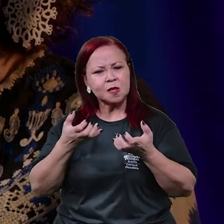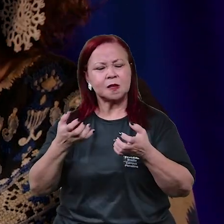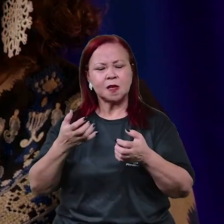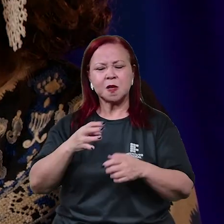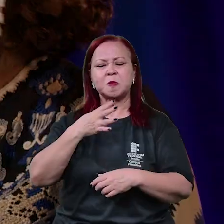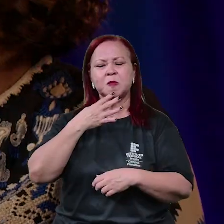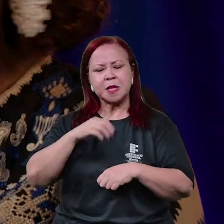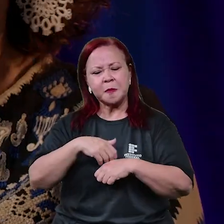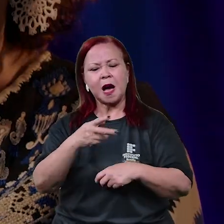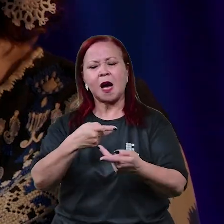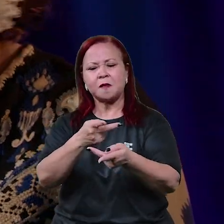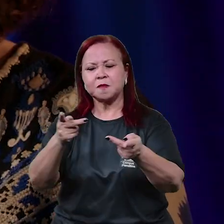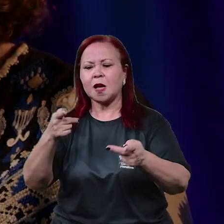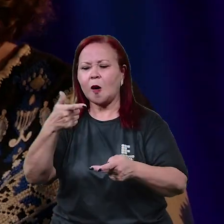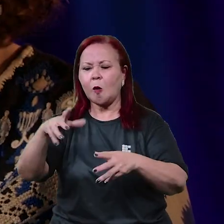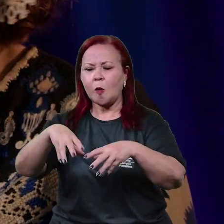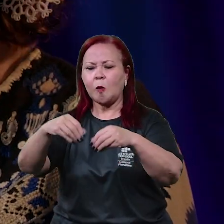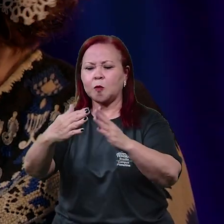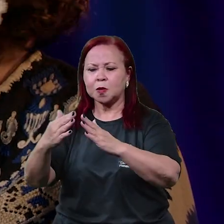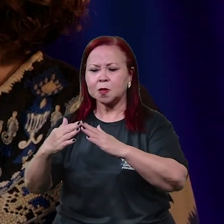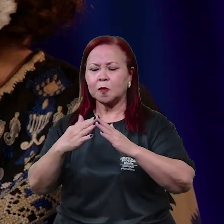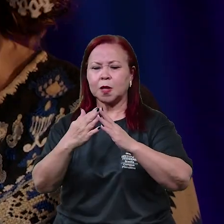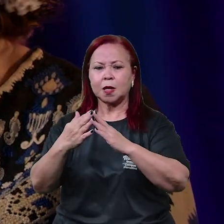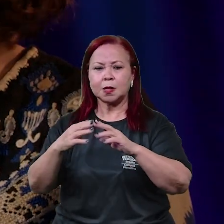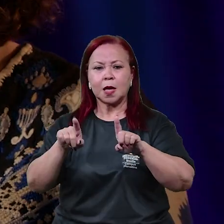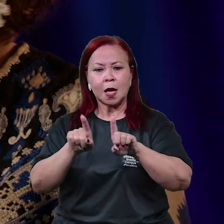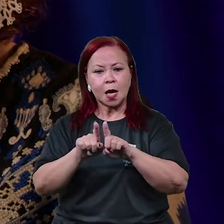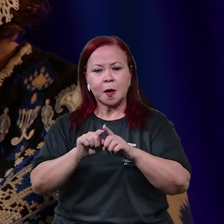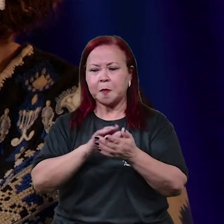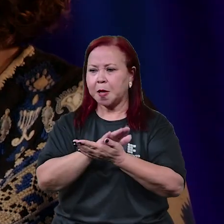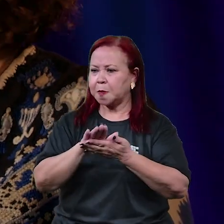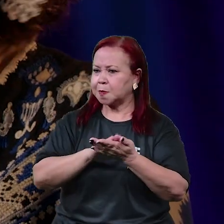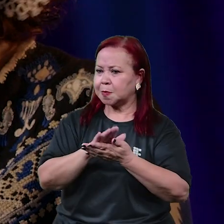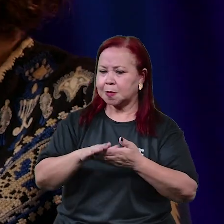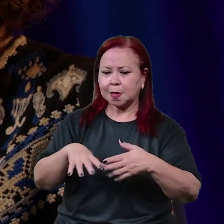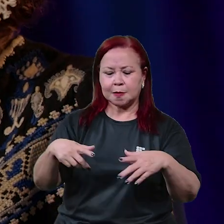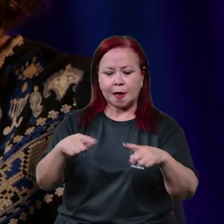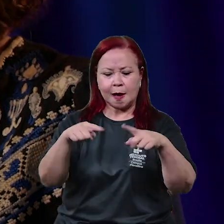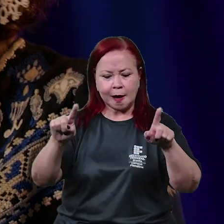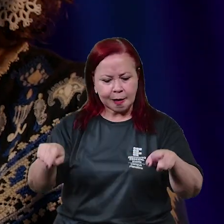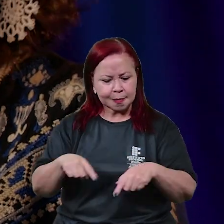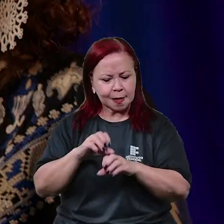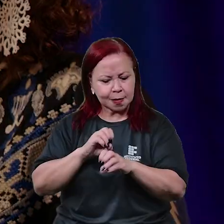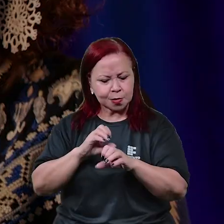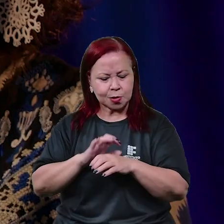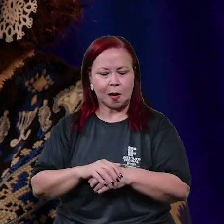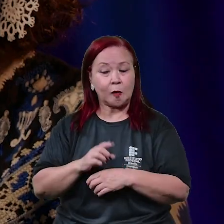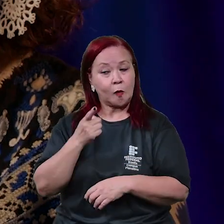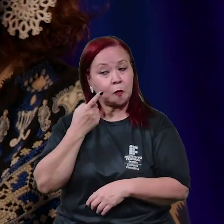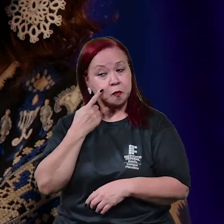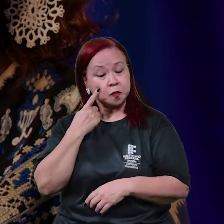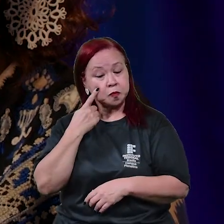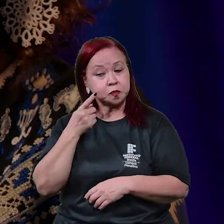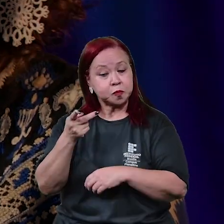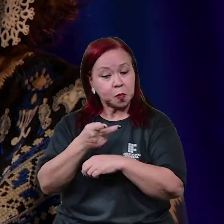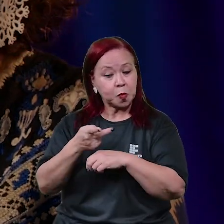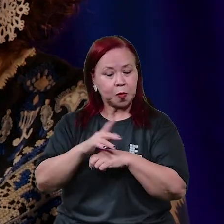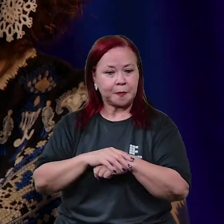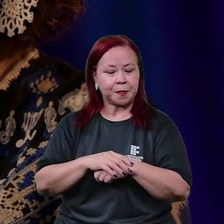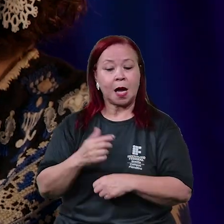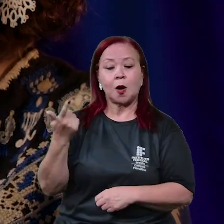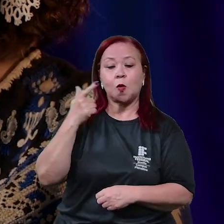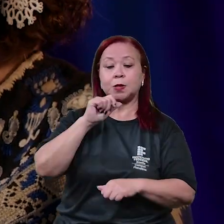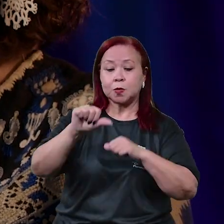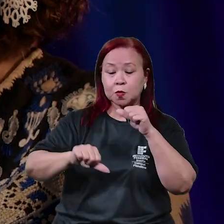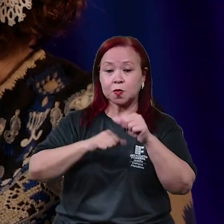quer conhecer mais, a gente quer visitar outras aldeias, e mesmo sem estar em sala de aula. Então tá bom, então vamos ver. Aí a gente conseguiu virar